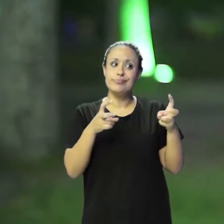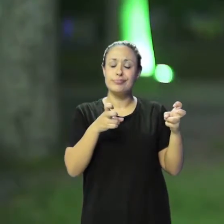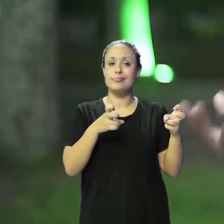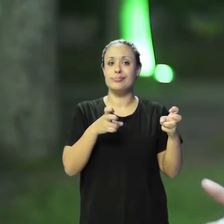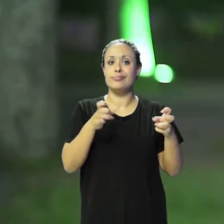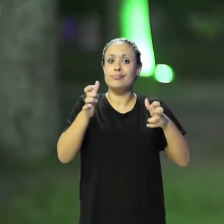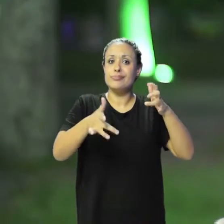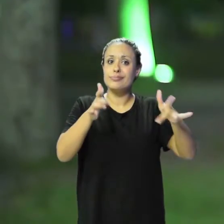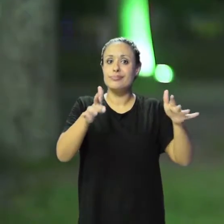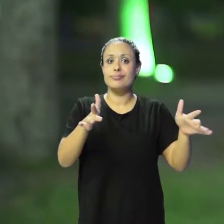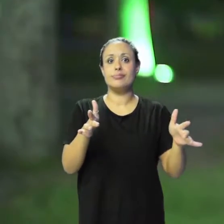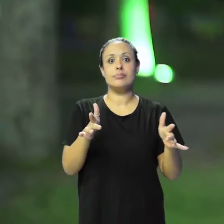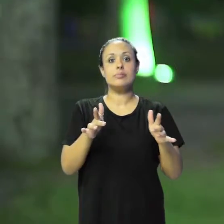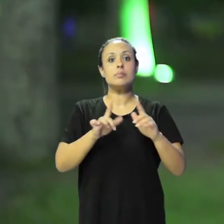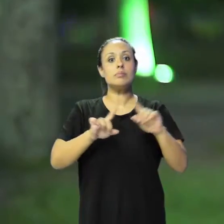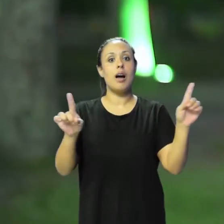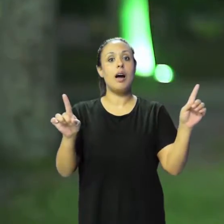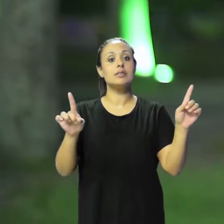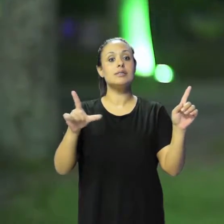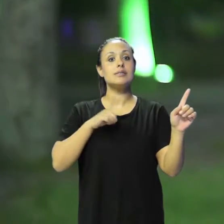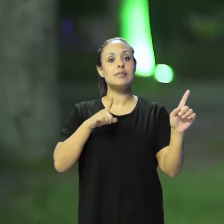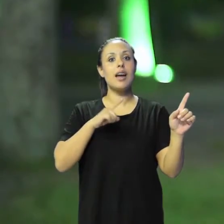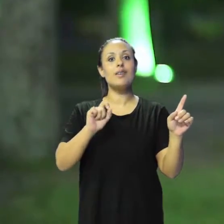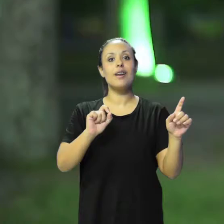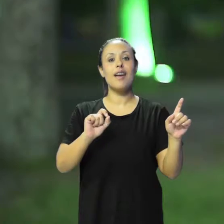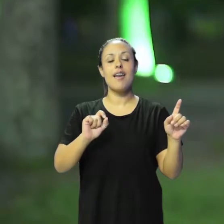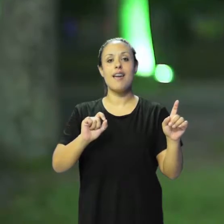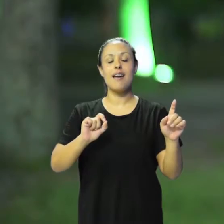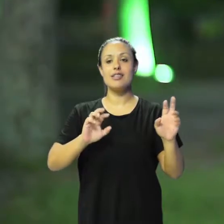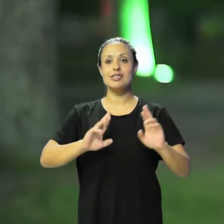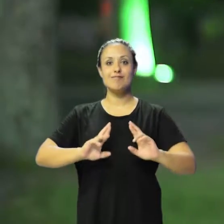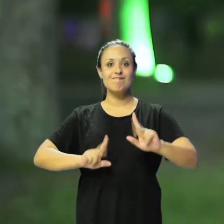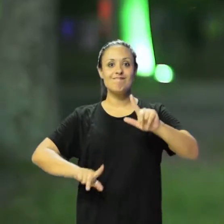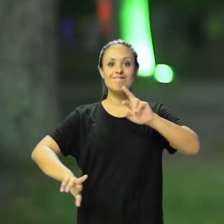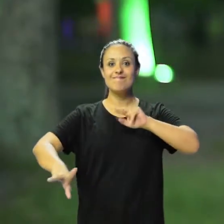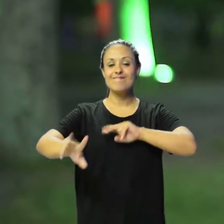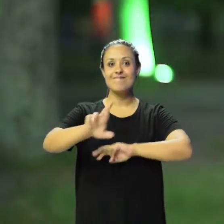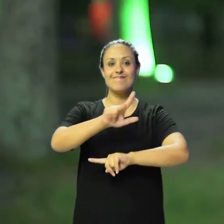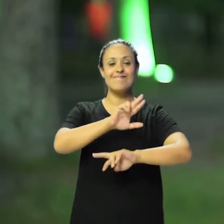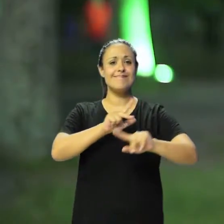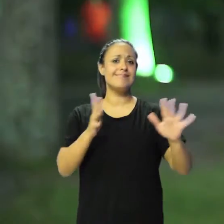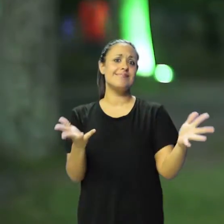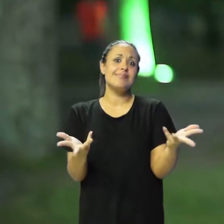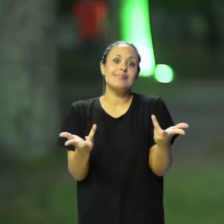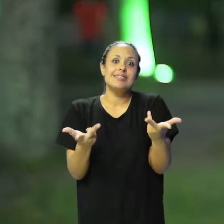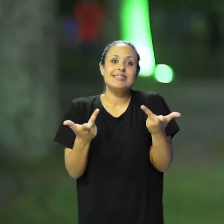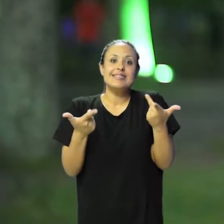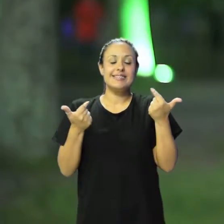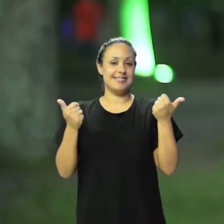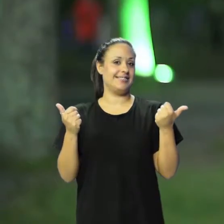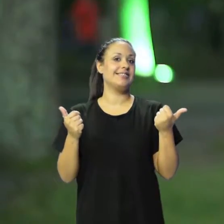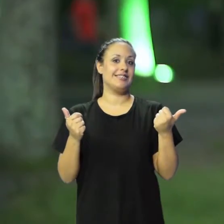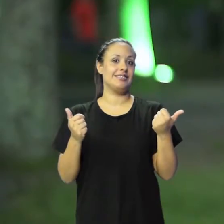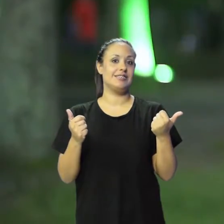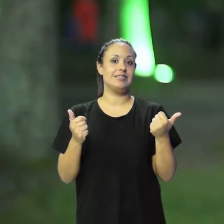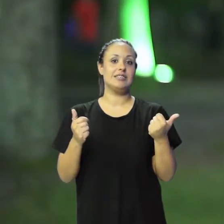a riqueza da diversidade no Brasil. Então, acho que o desafio é a gente conseguir